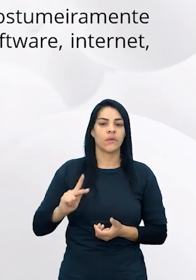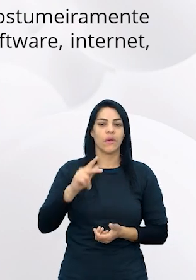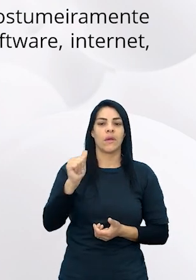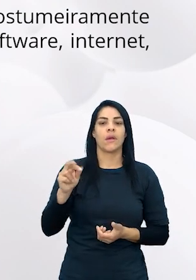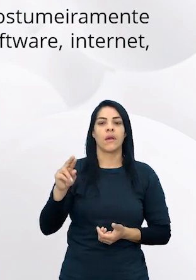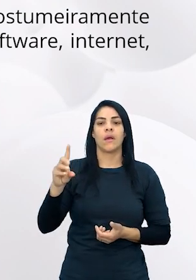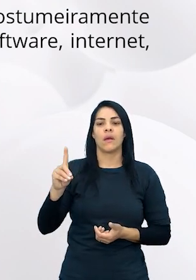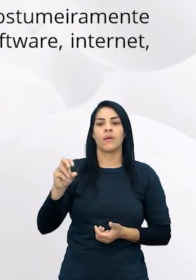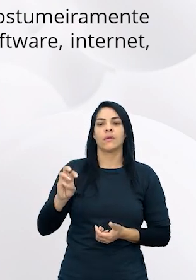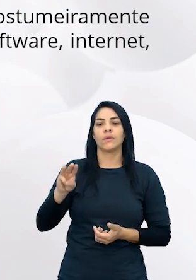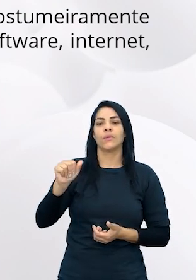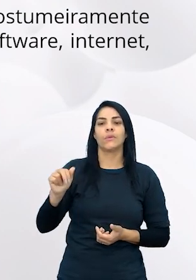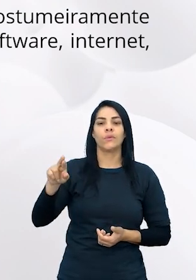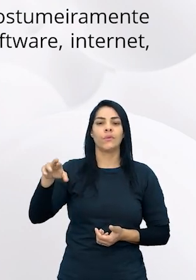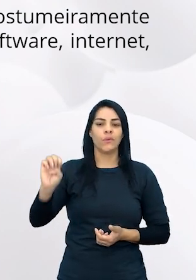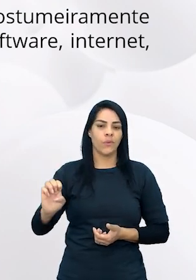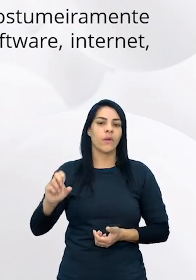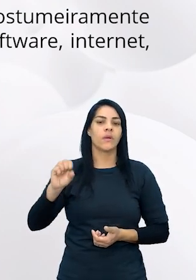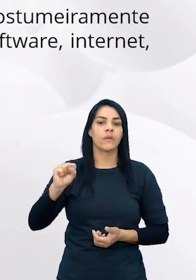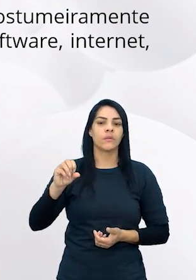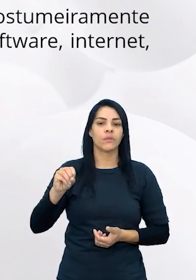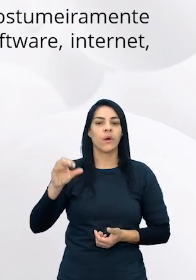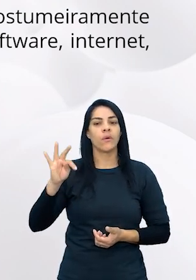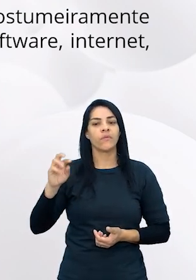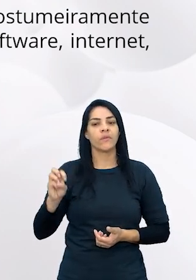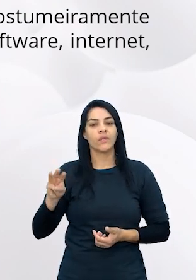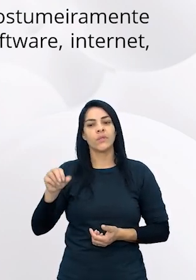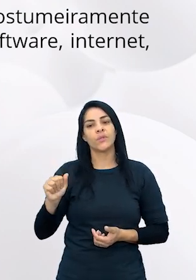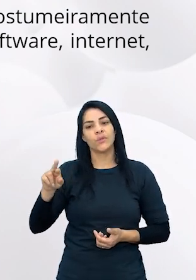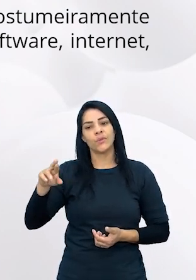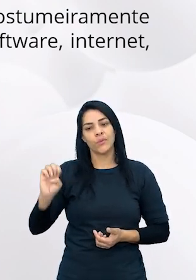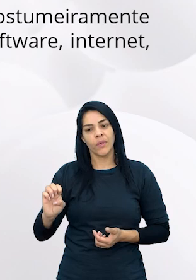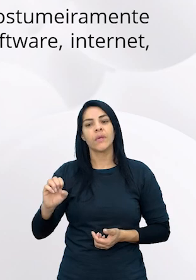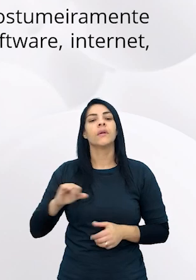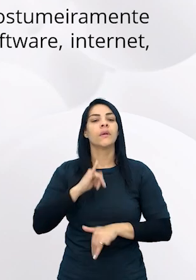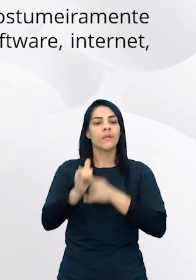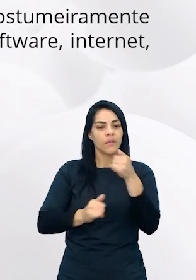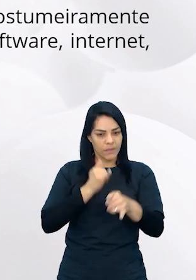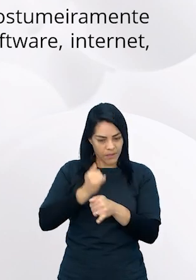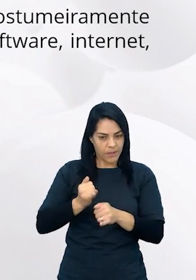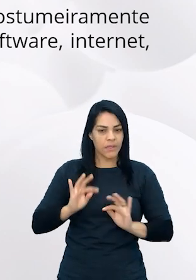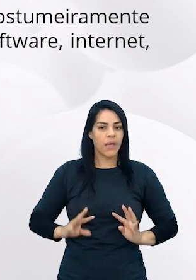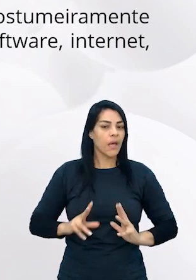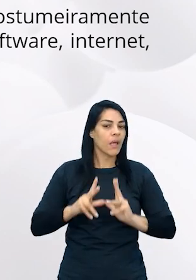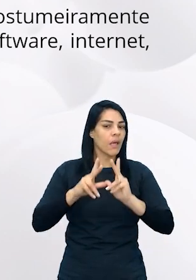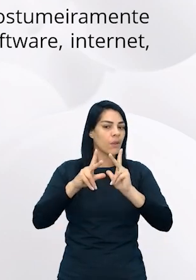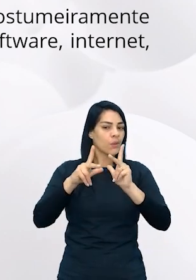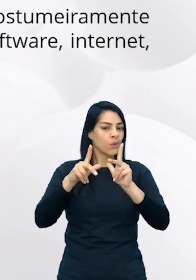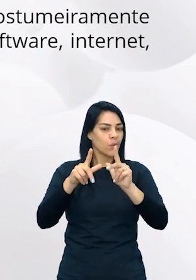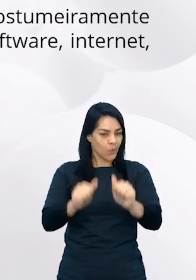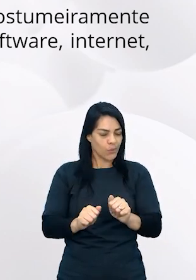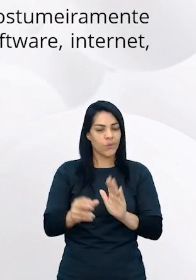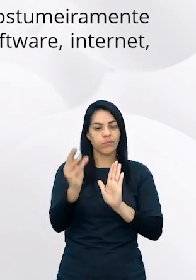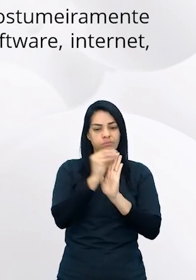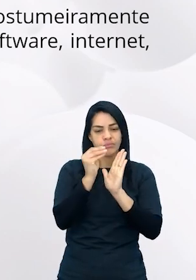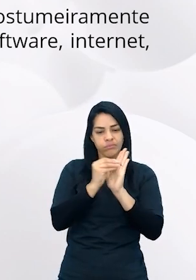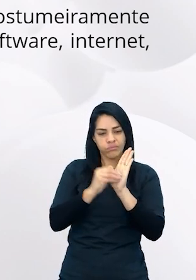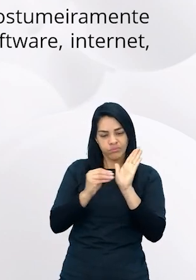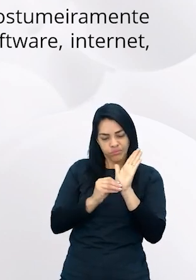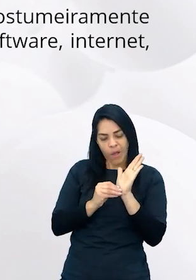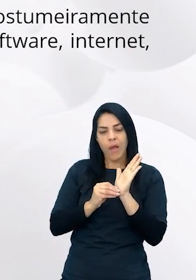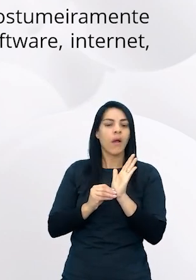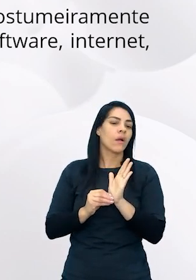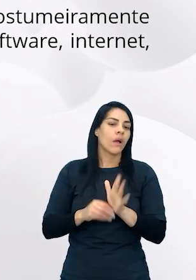internet, sistemas operacionais, bancos de dados, entre outros. Então, a TEDx é aquilo que eu falei, é pegar todos aqueles componentes digitais,